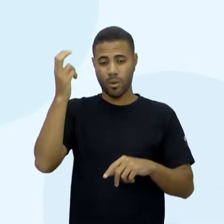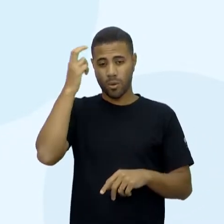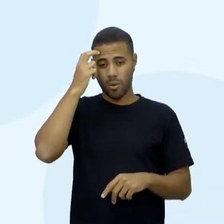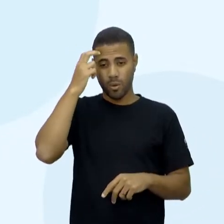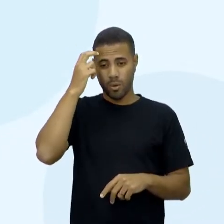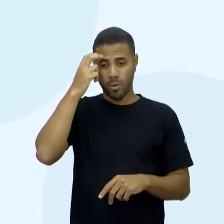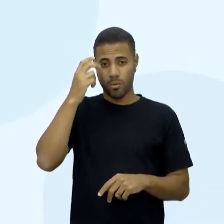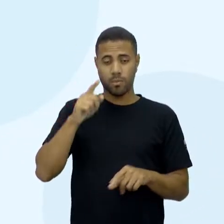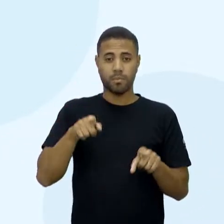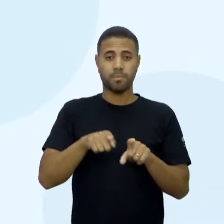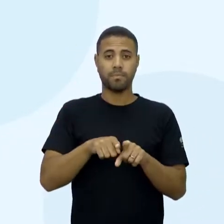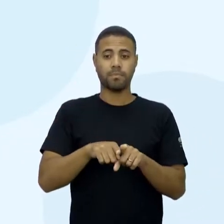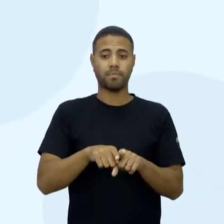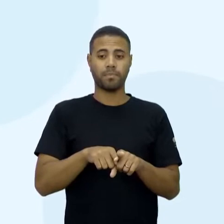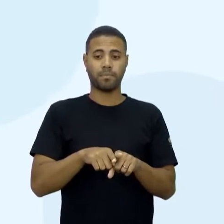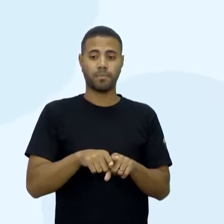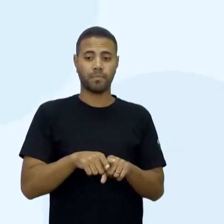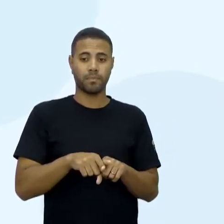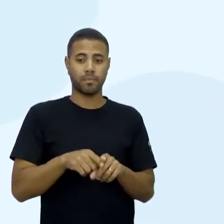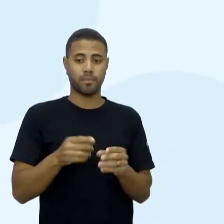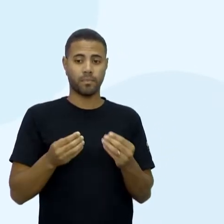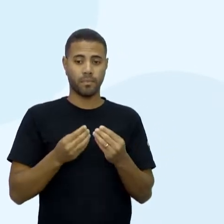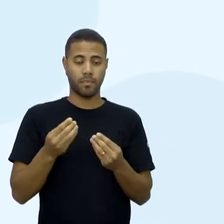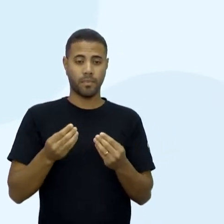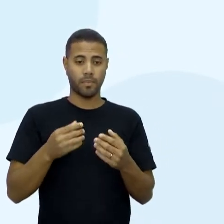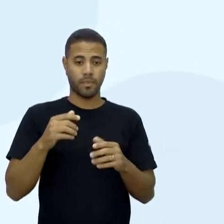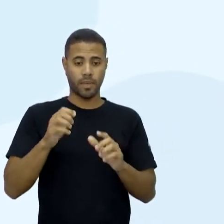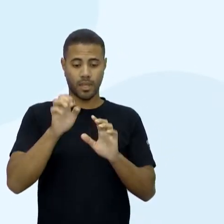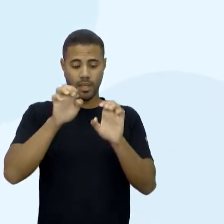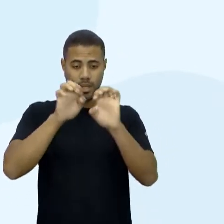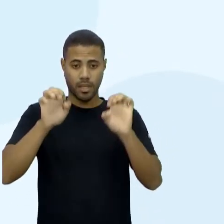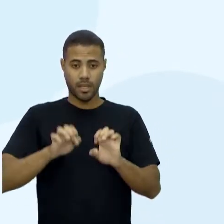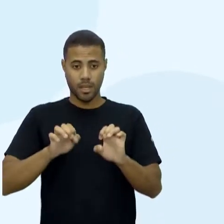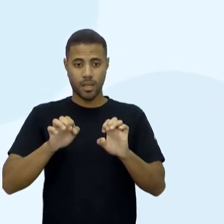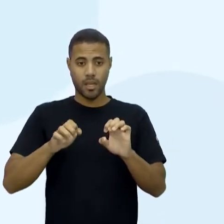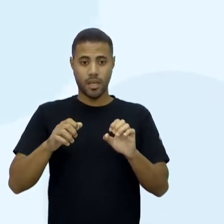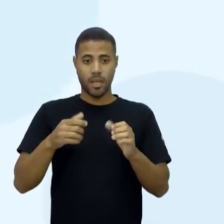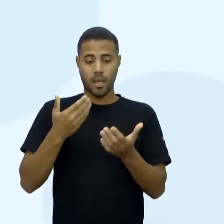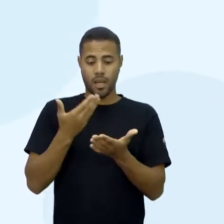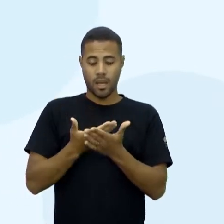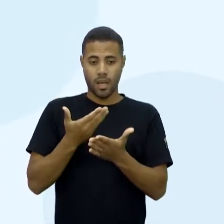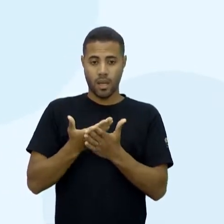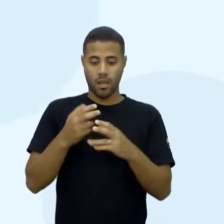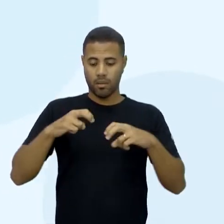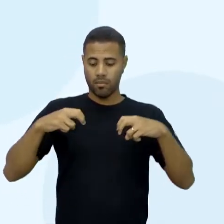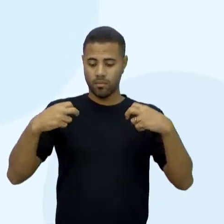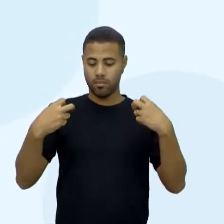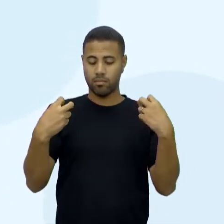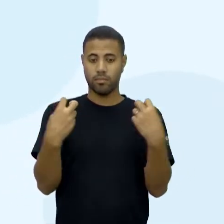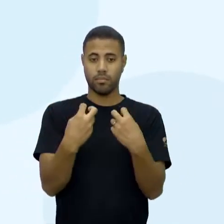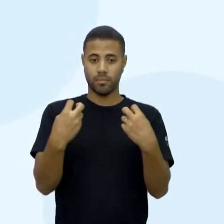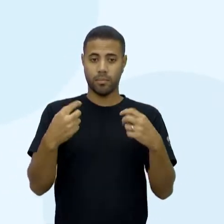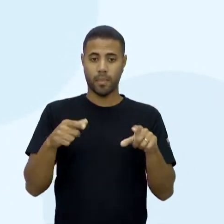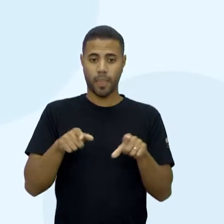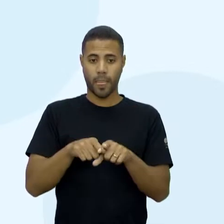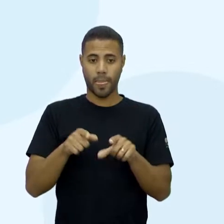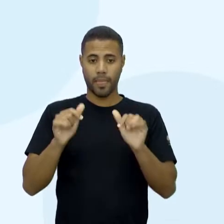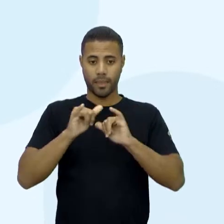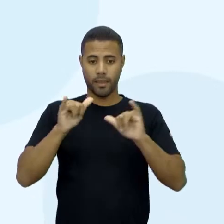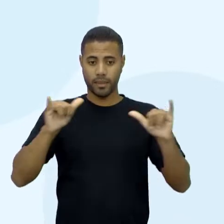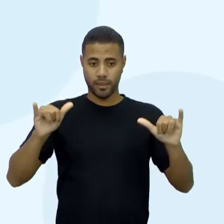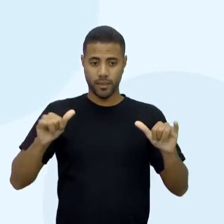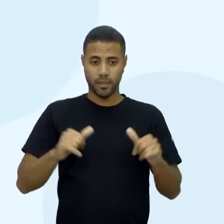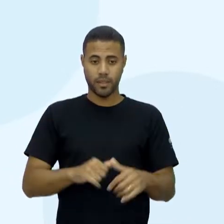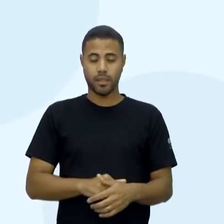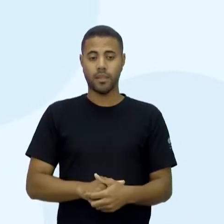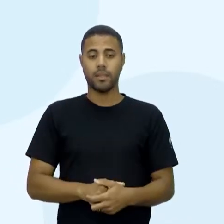suas dimensões. Qual que é a nossa estratégia? Sala de aula invertida e também produção de notícia, tá? Que a gente vai